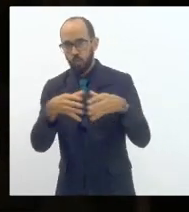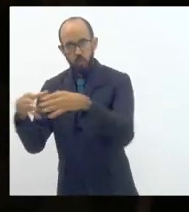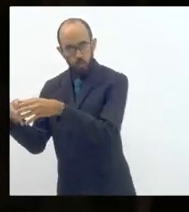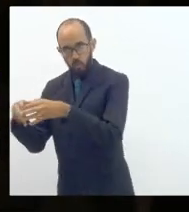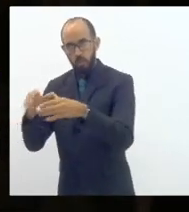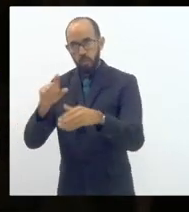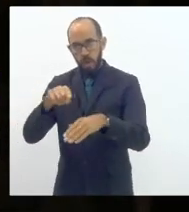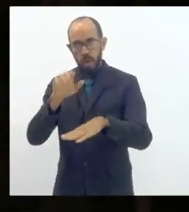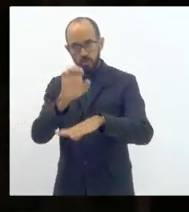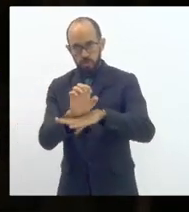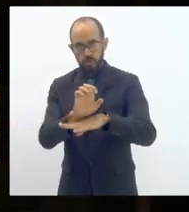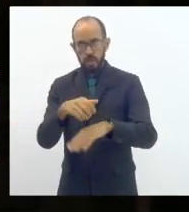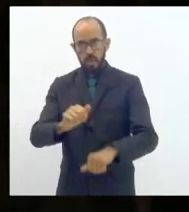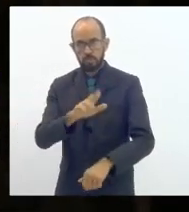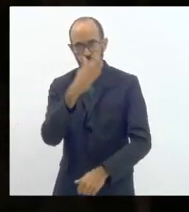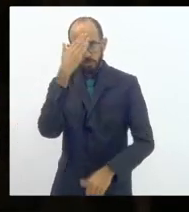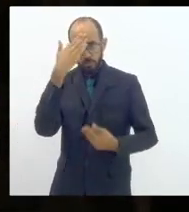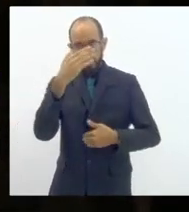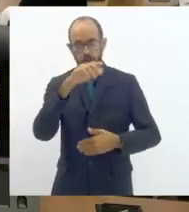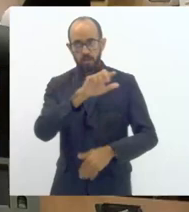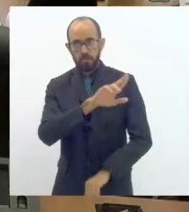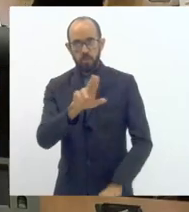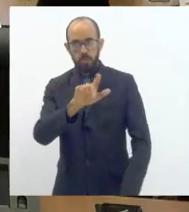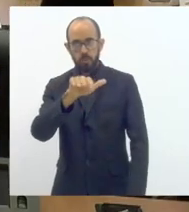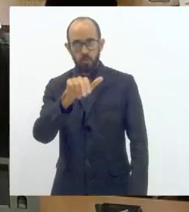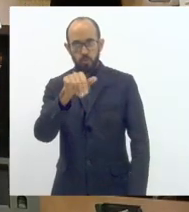Estado. Muito obrigado, meu nome é Luan, Rio Bonito.